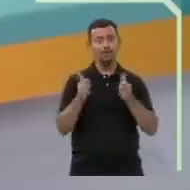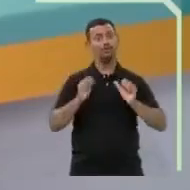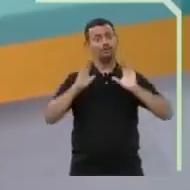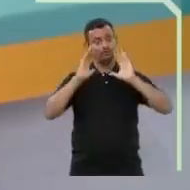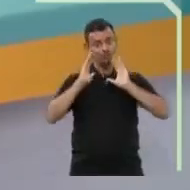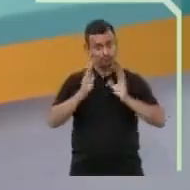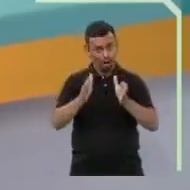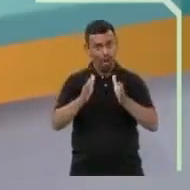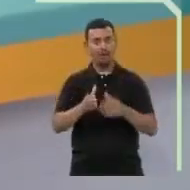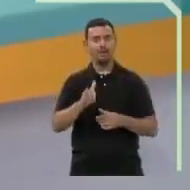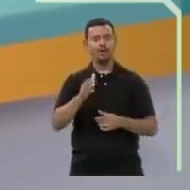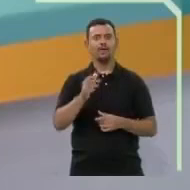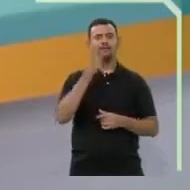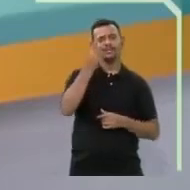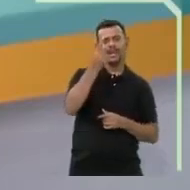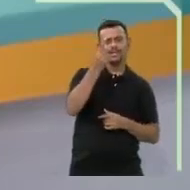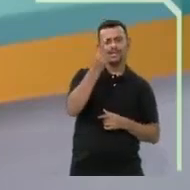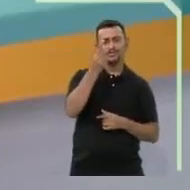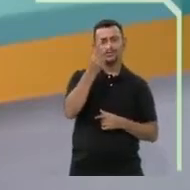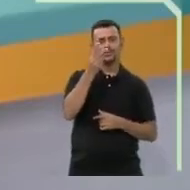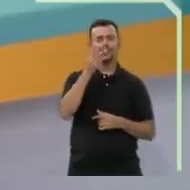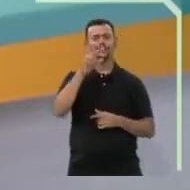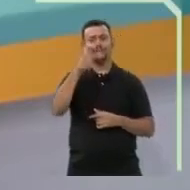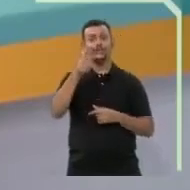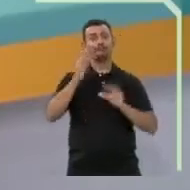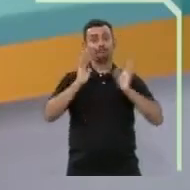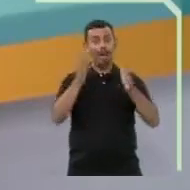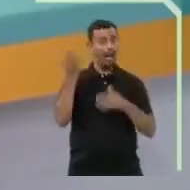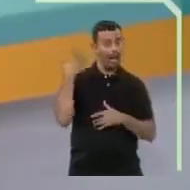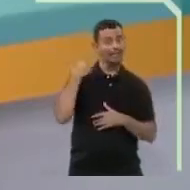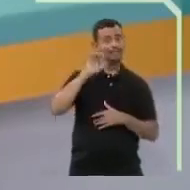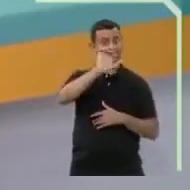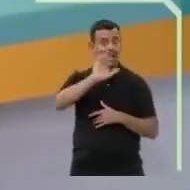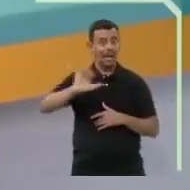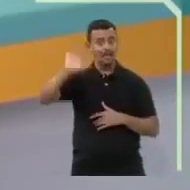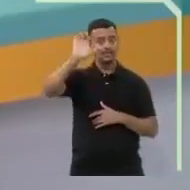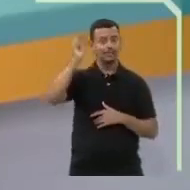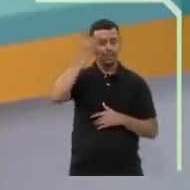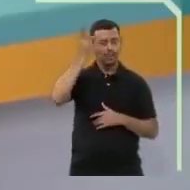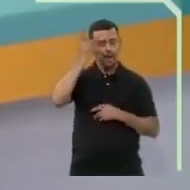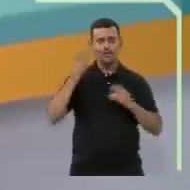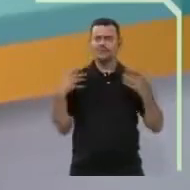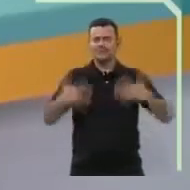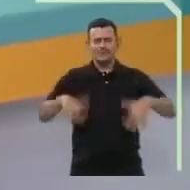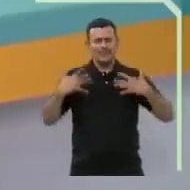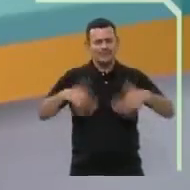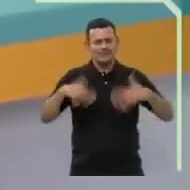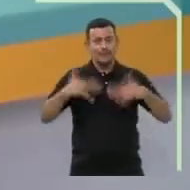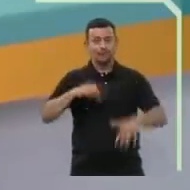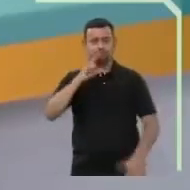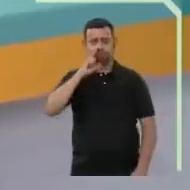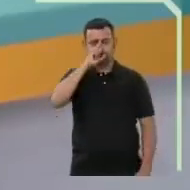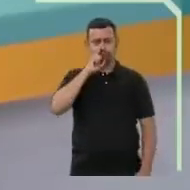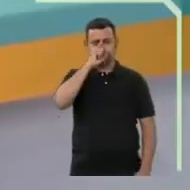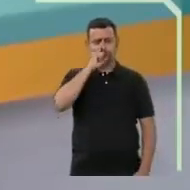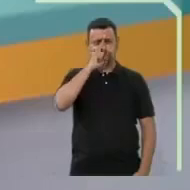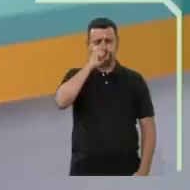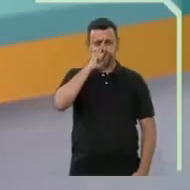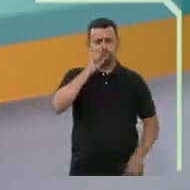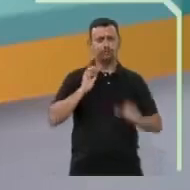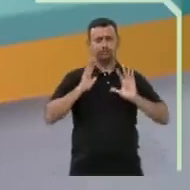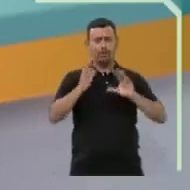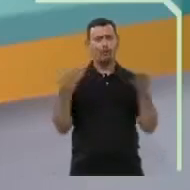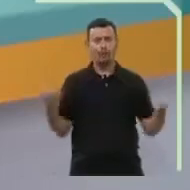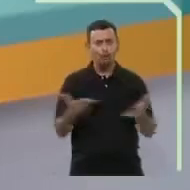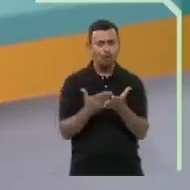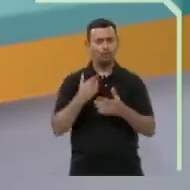aliás, 25º estado mais perigoso para o mais seguro do país, o menor indicador, com